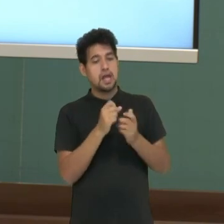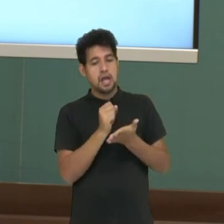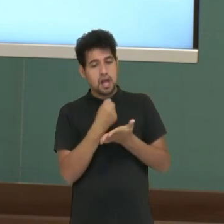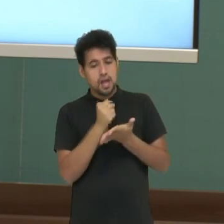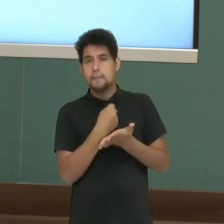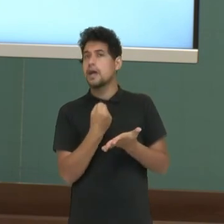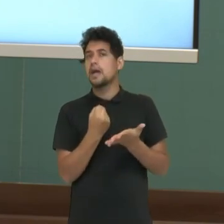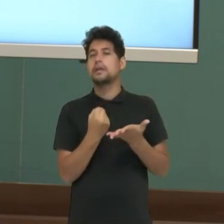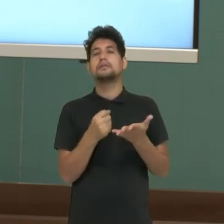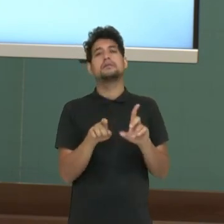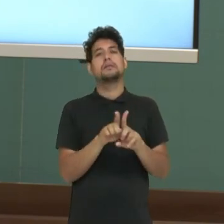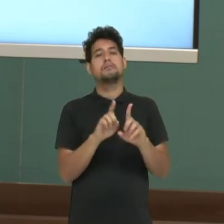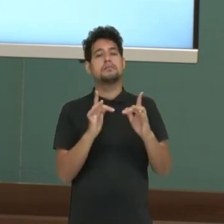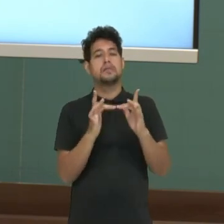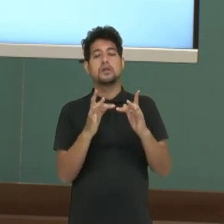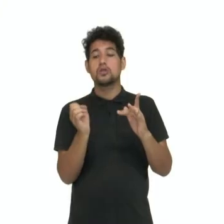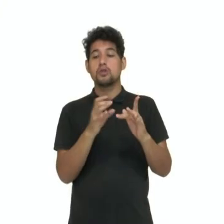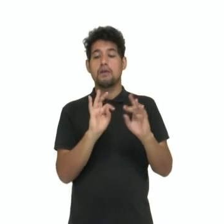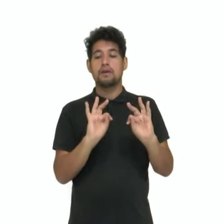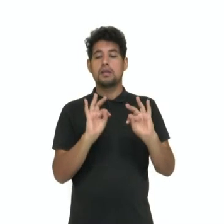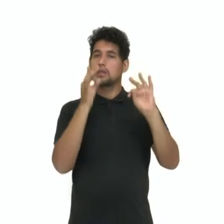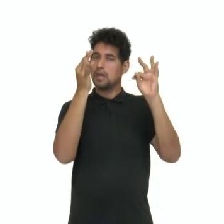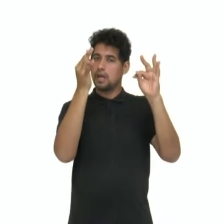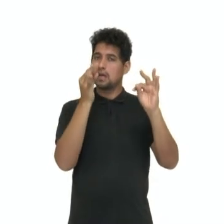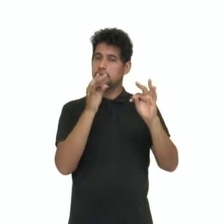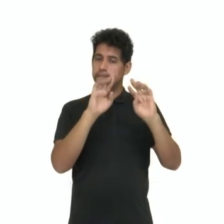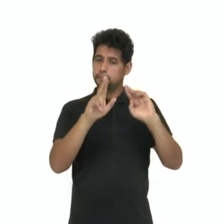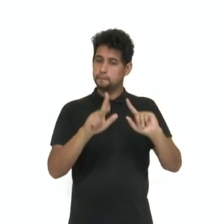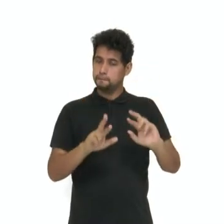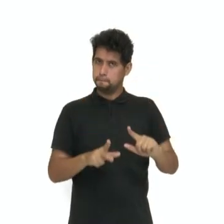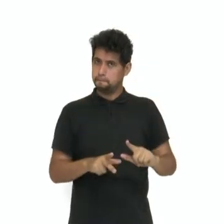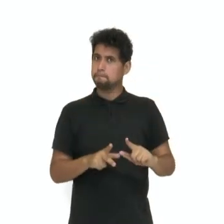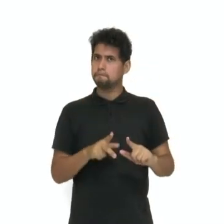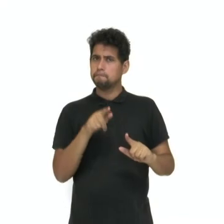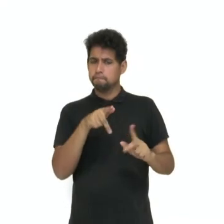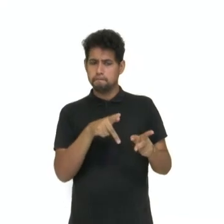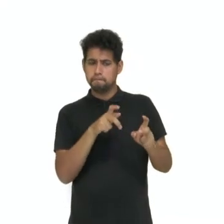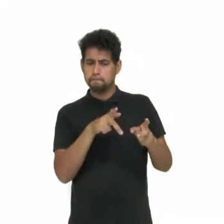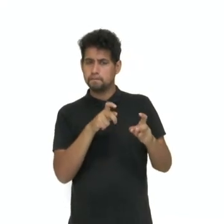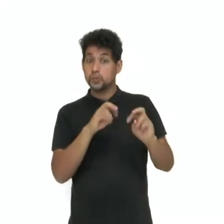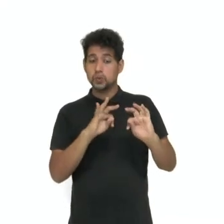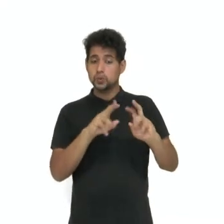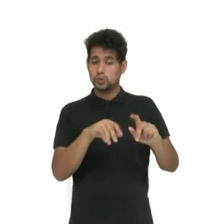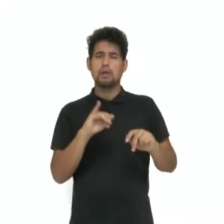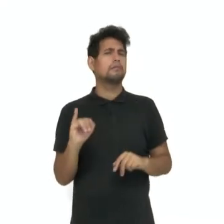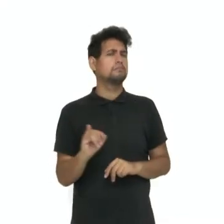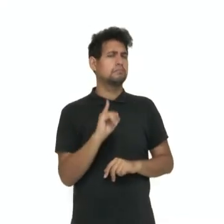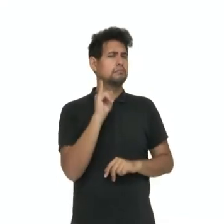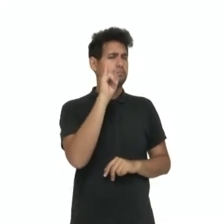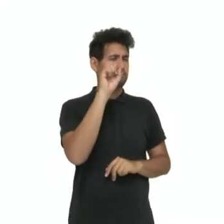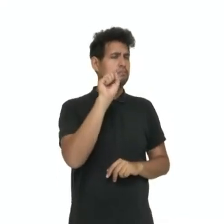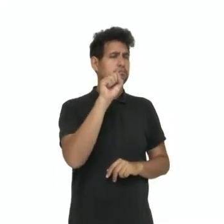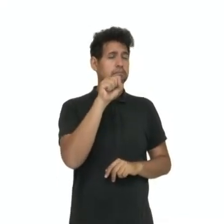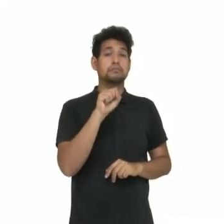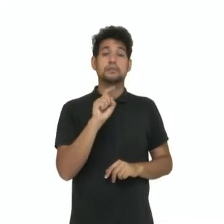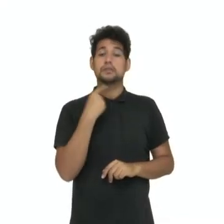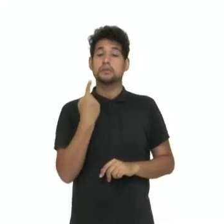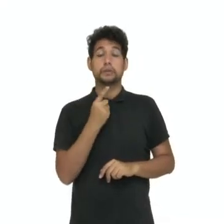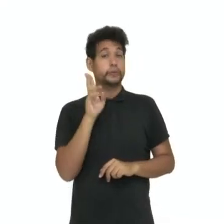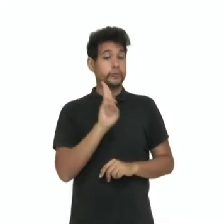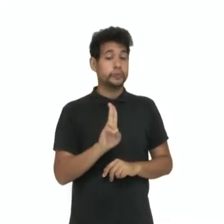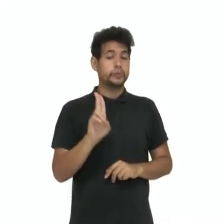fazer coisas ligadas a novas tecnologias e assim por diante. Então, repare que tudo isso é importante para que a gente